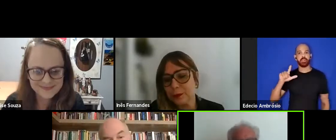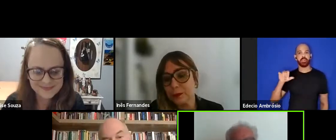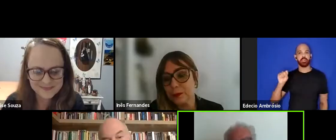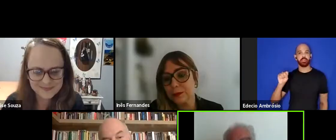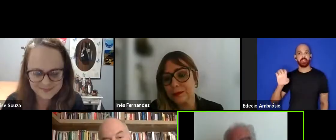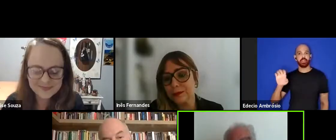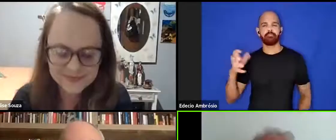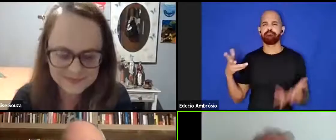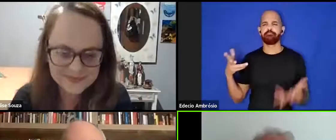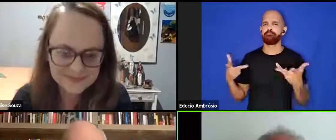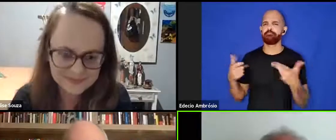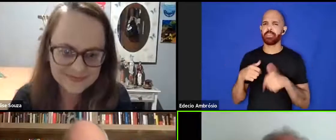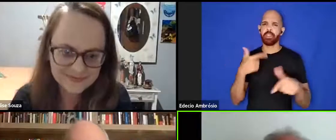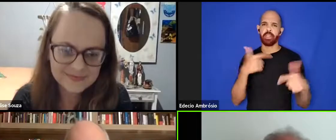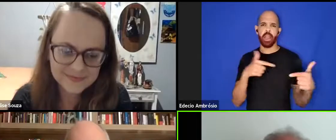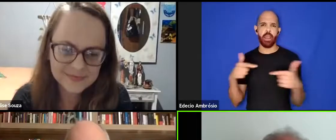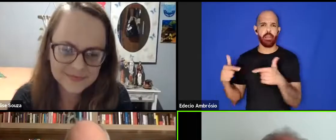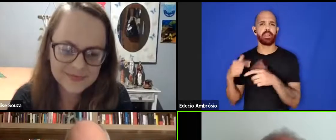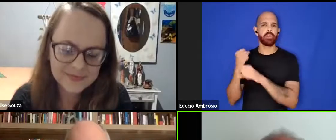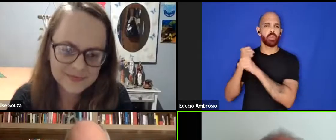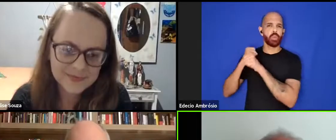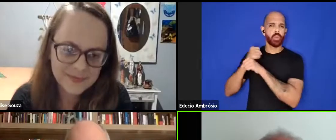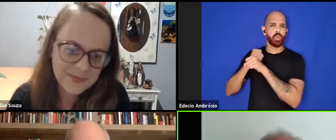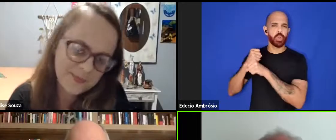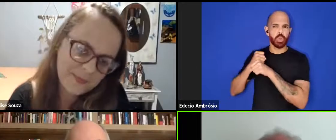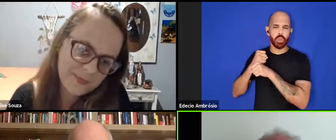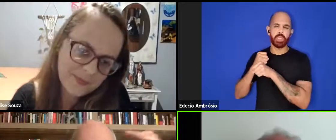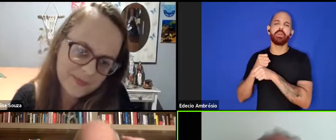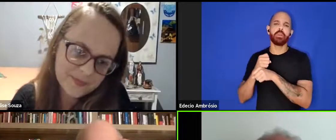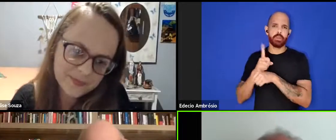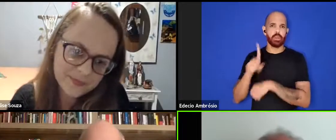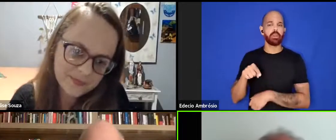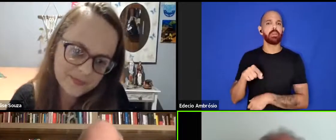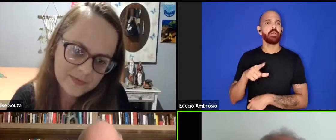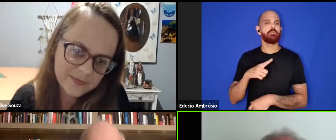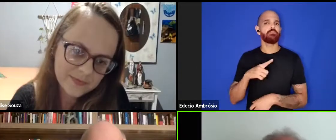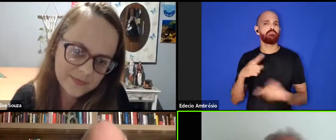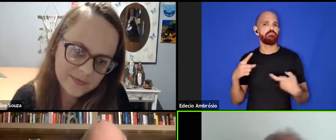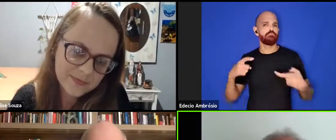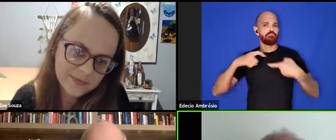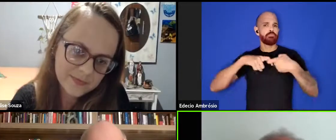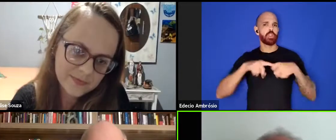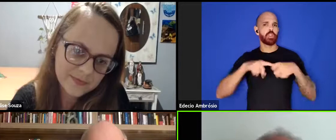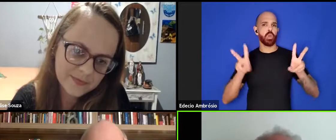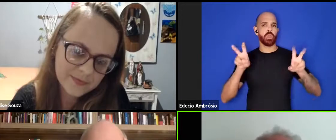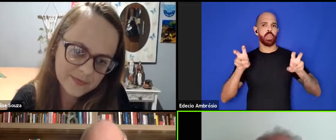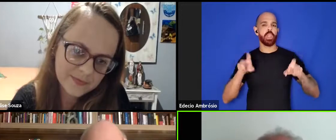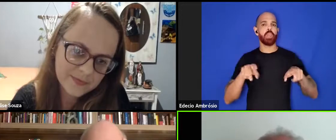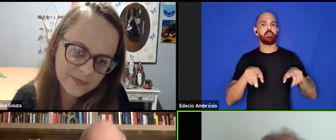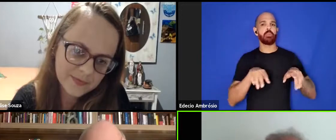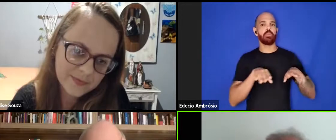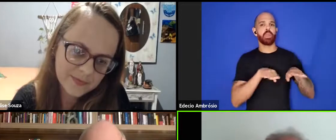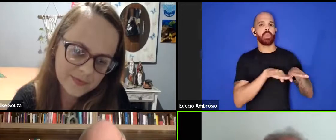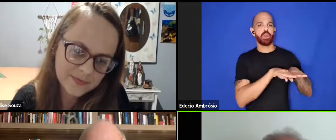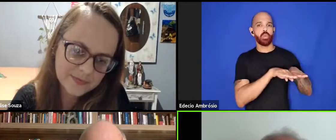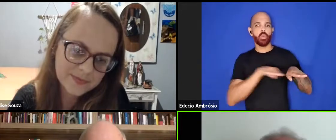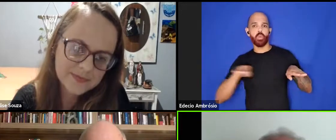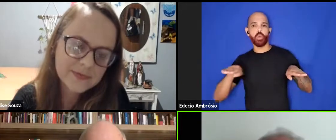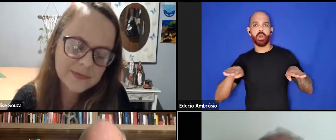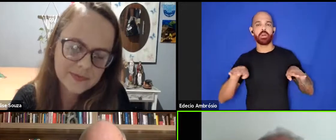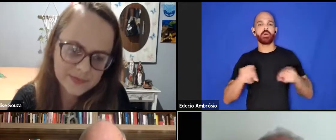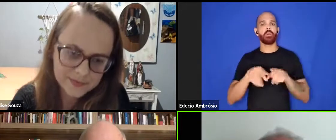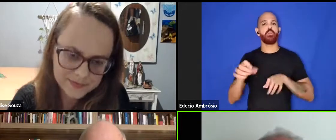excelente trabalho que desenvolveu, um trabalho que articula o tema do saneamento com o tema das políticas sociais,